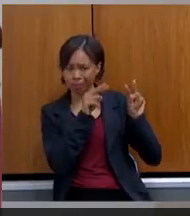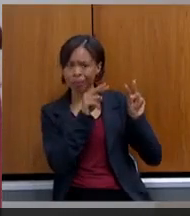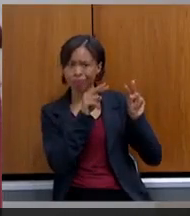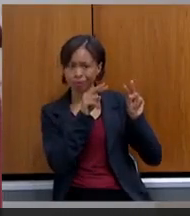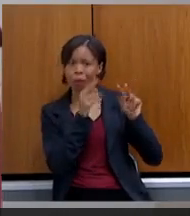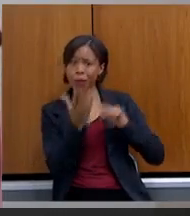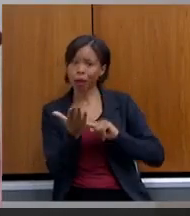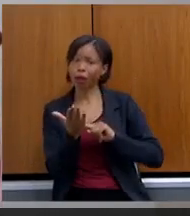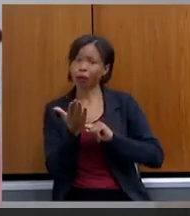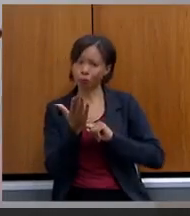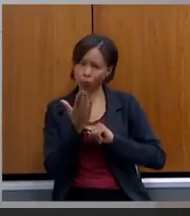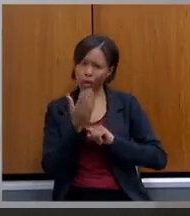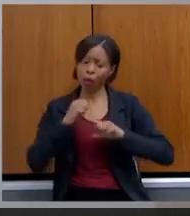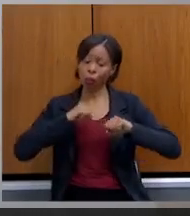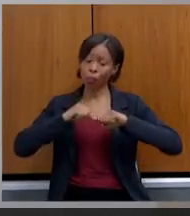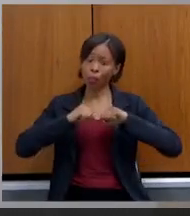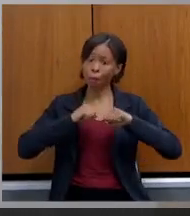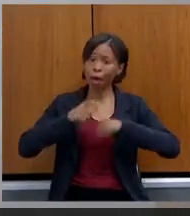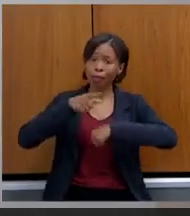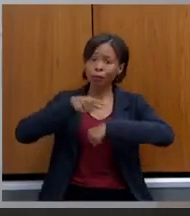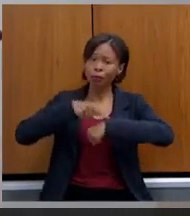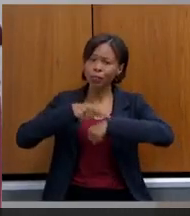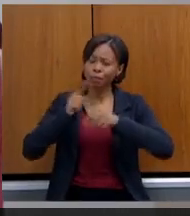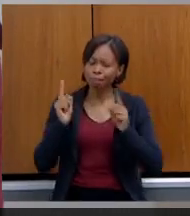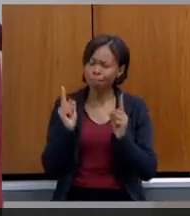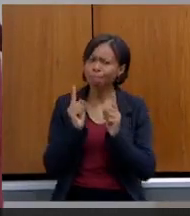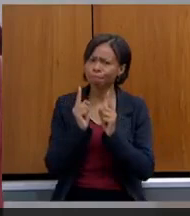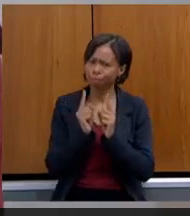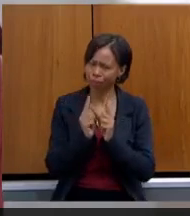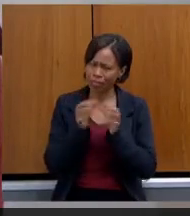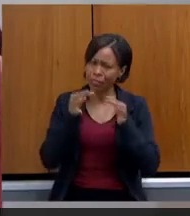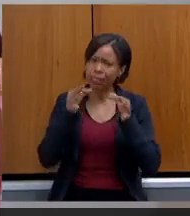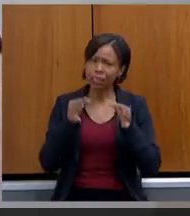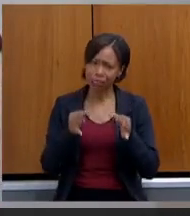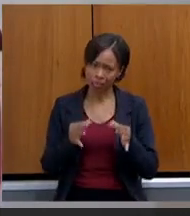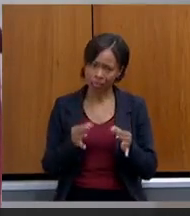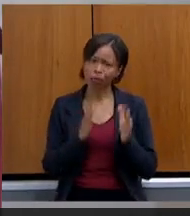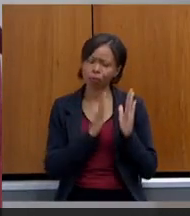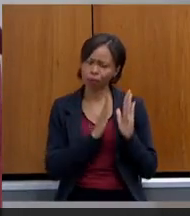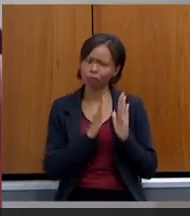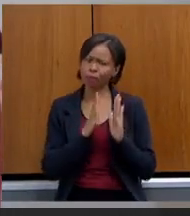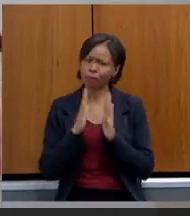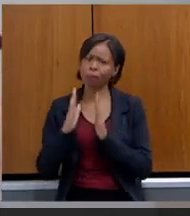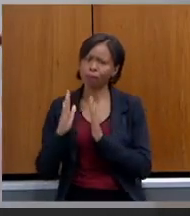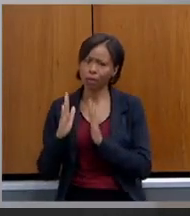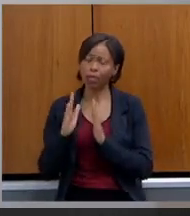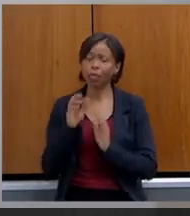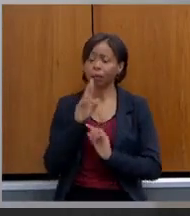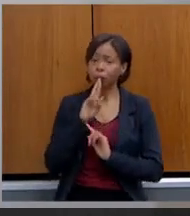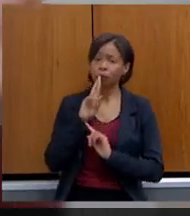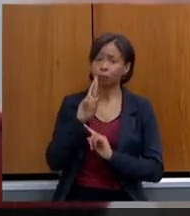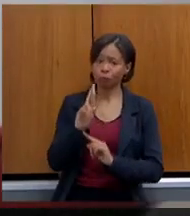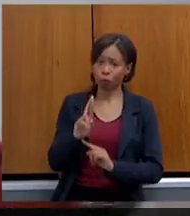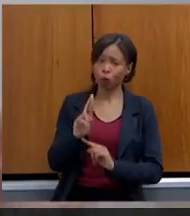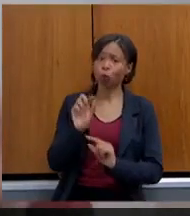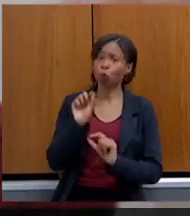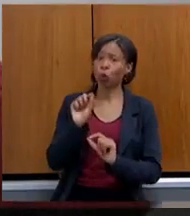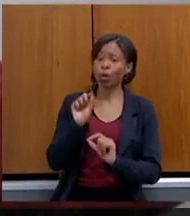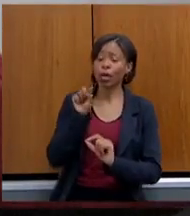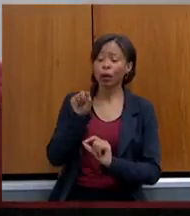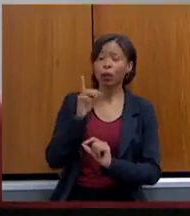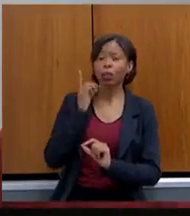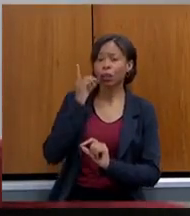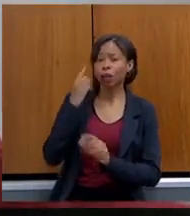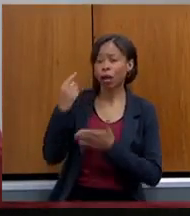consiga fazer um bom debate e que o momento da discussão seja naquilo que o deputado está perguntando porque eu não posso voltar